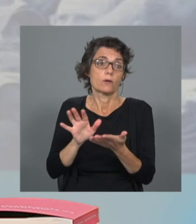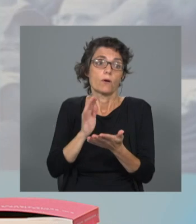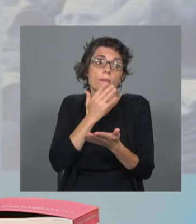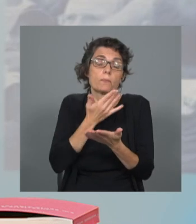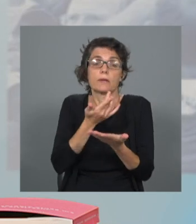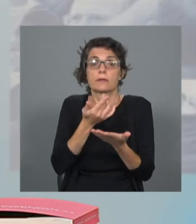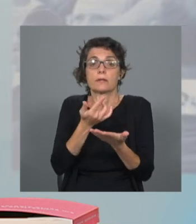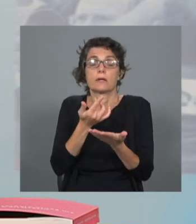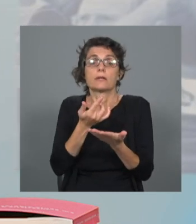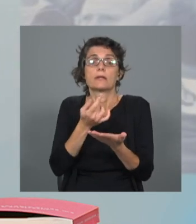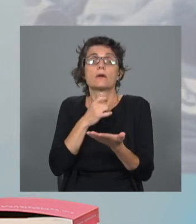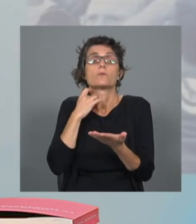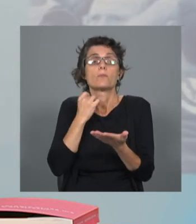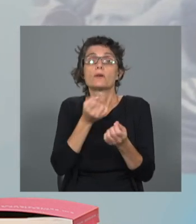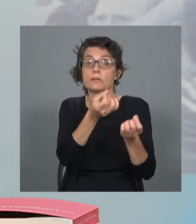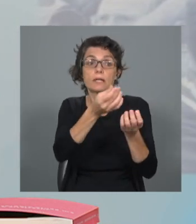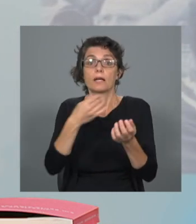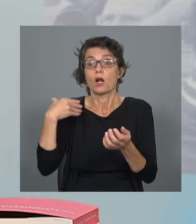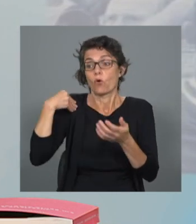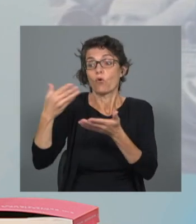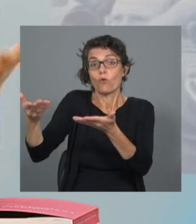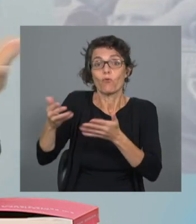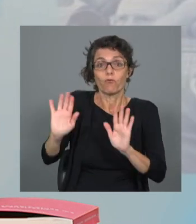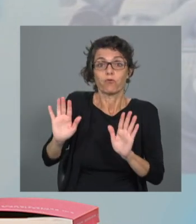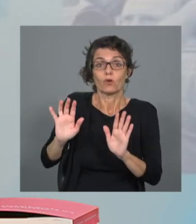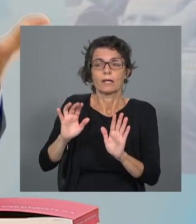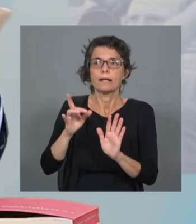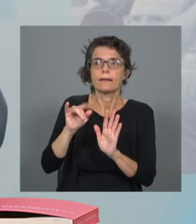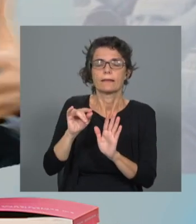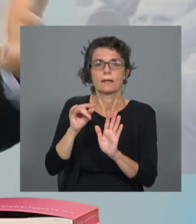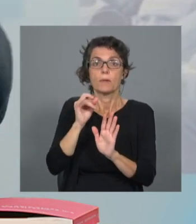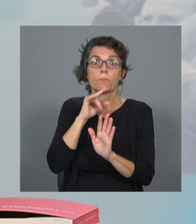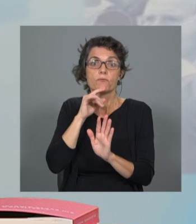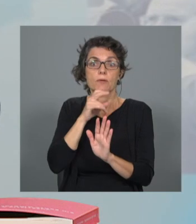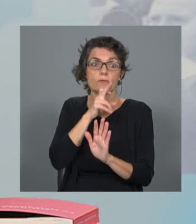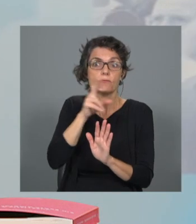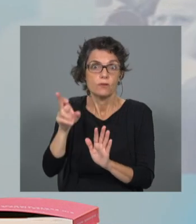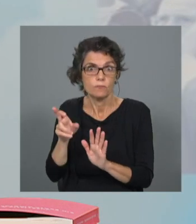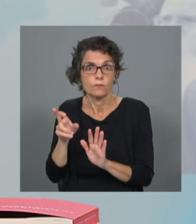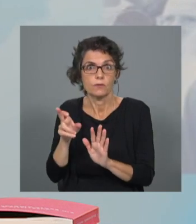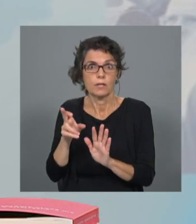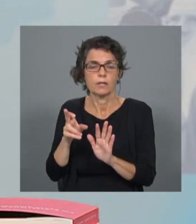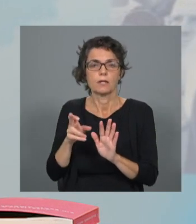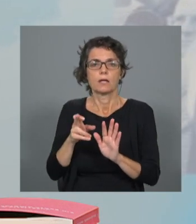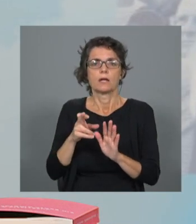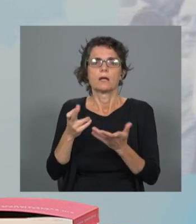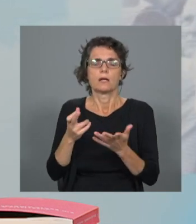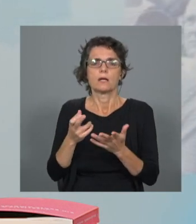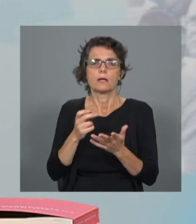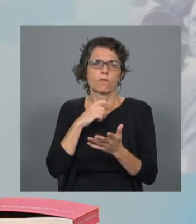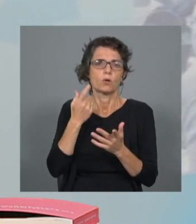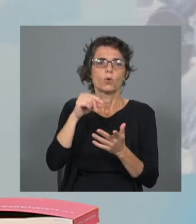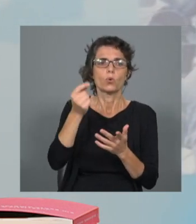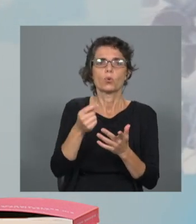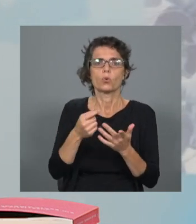nos acolham, estamos dependentes até da própria dinâmica, da própria capacidade que os párocos e vizinhos tenham para fazer esta divulgação